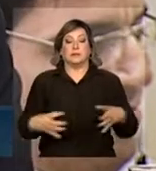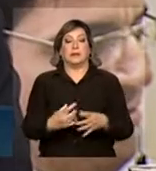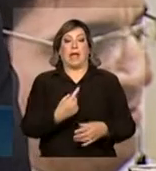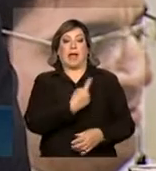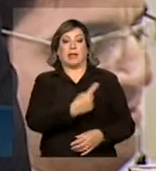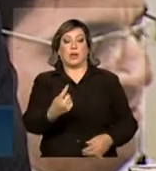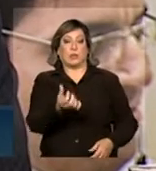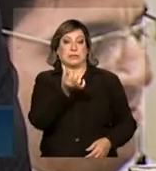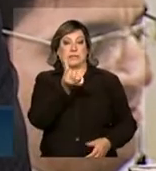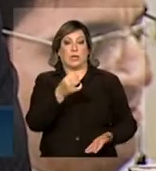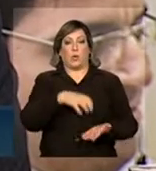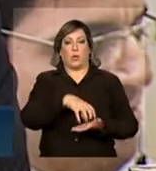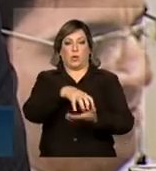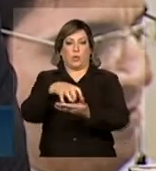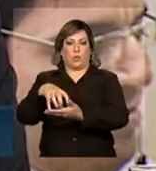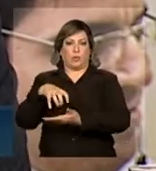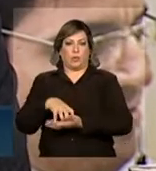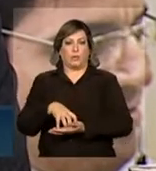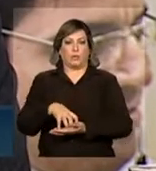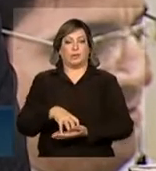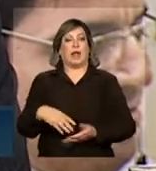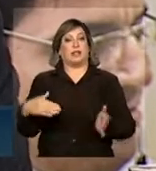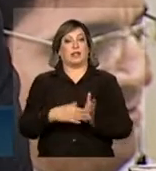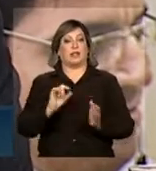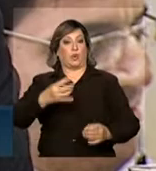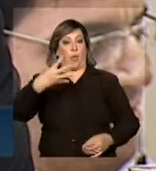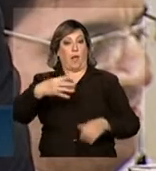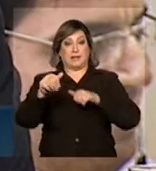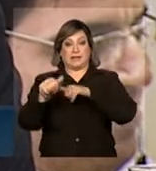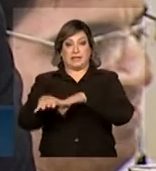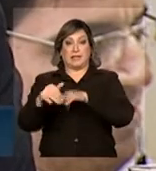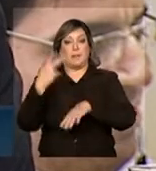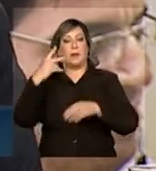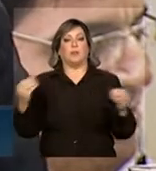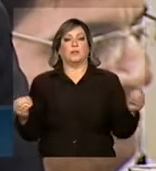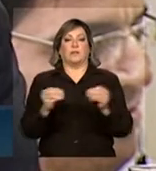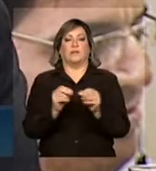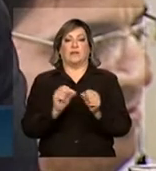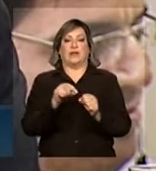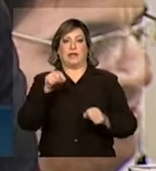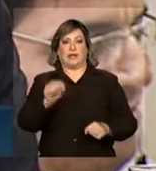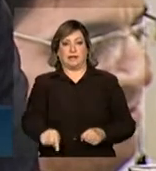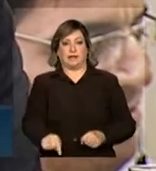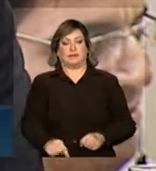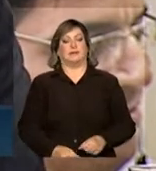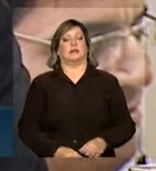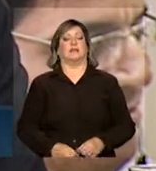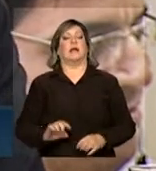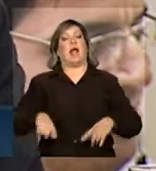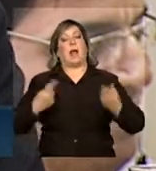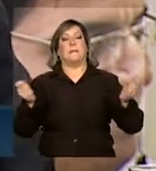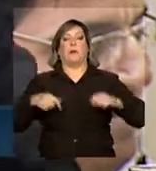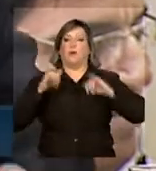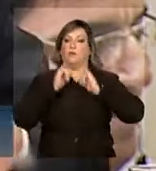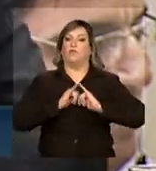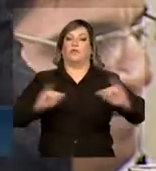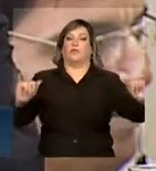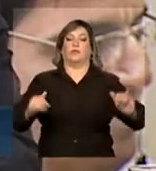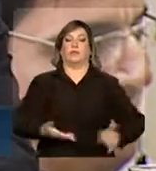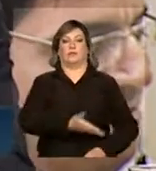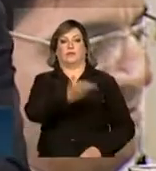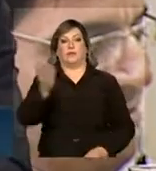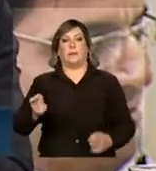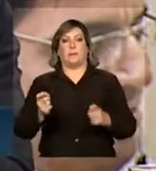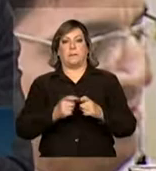seis grupos então tem o dia 4 de setembro para concluir essa inscrição é importante a gente poder divulgar isso para os